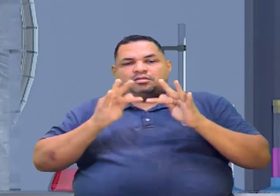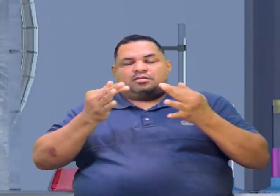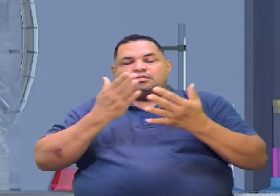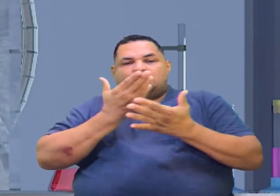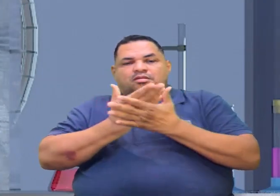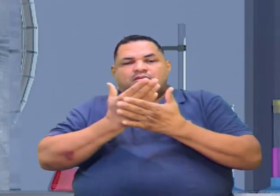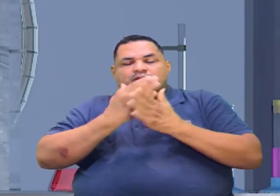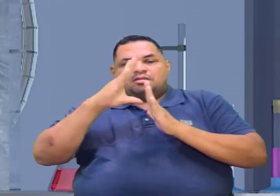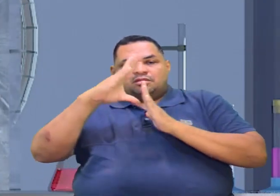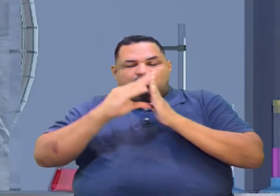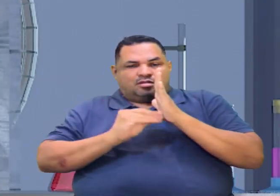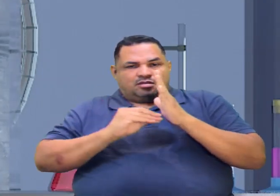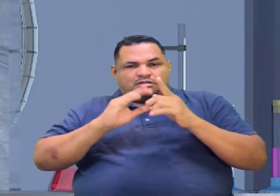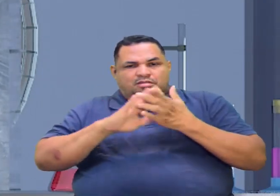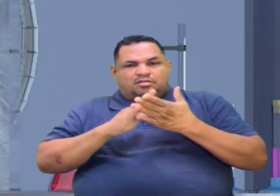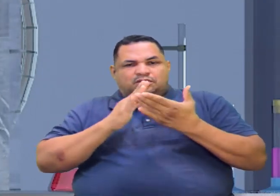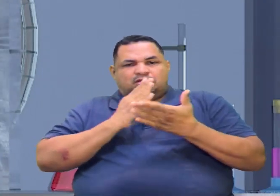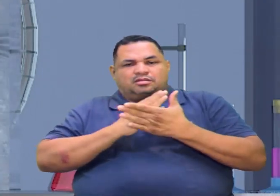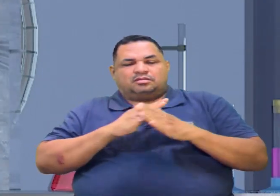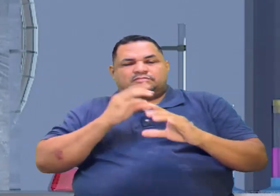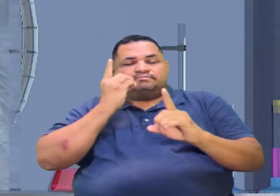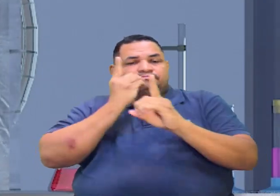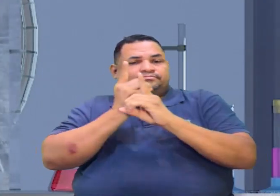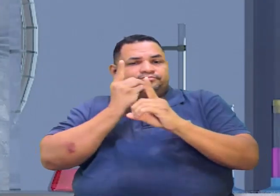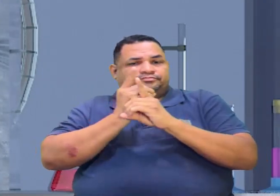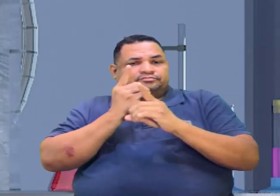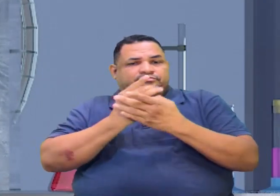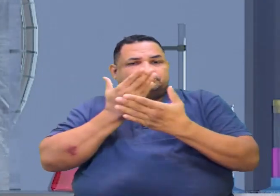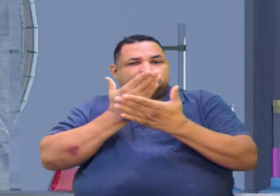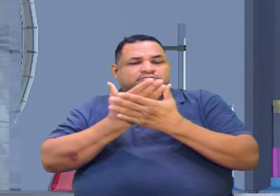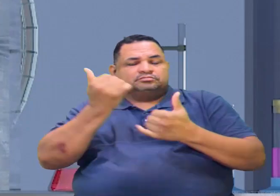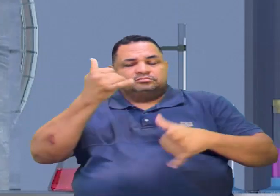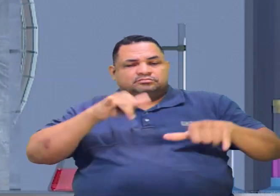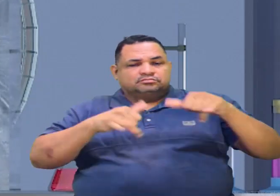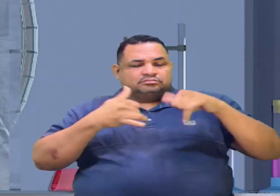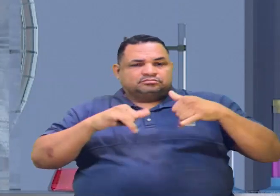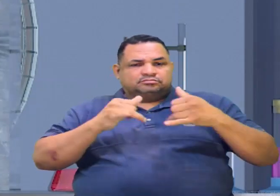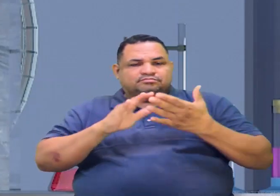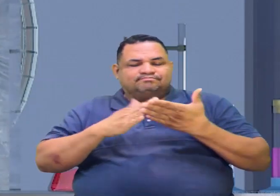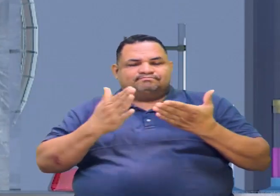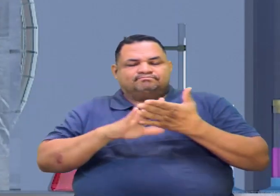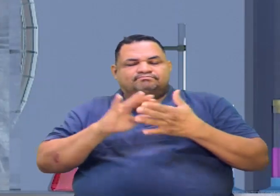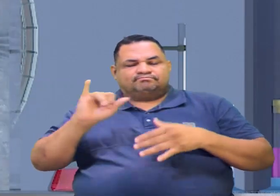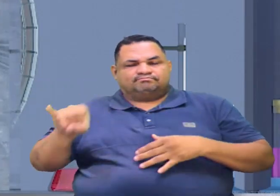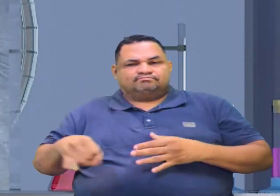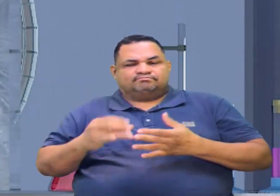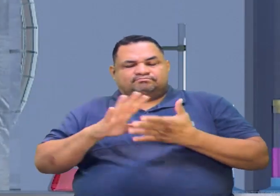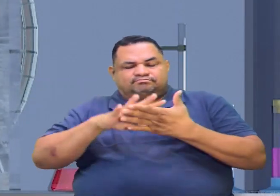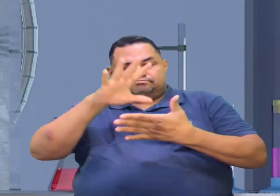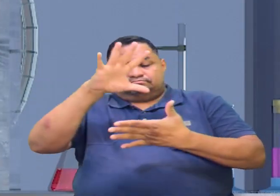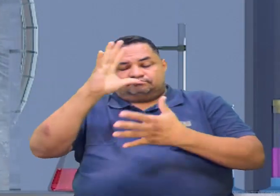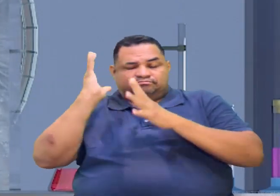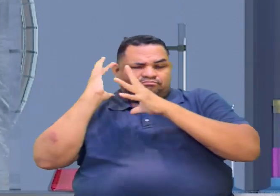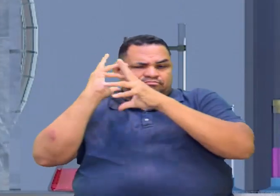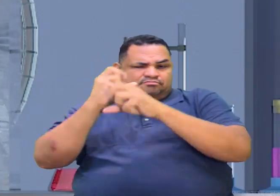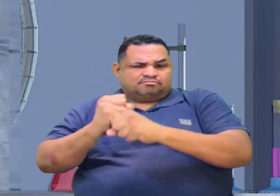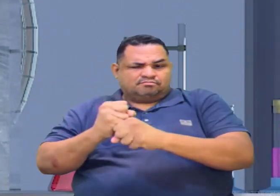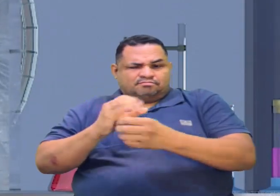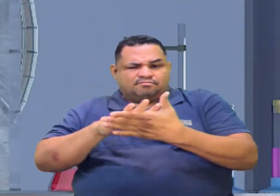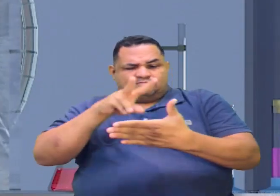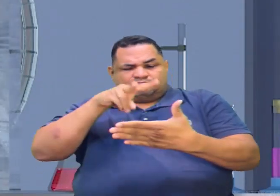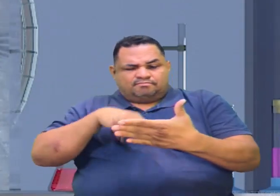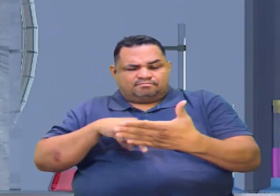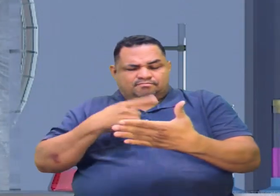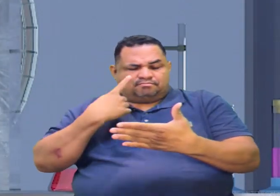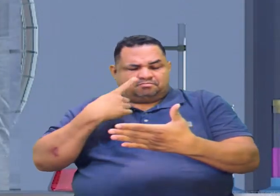aula conteúdo, daí a gente já vai se encontrar na nossa avaliação. Então, aproveita, revisa o material, tiver